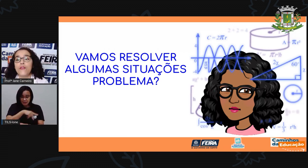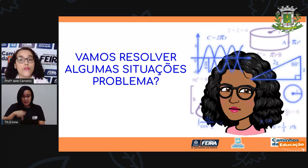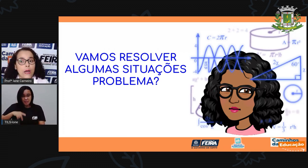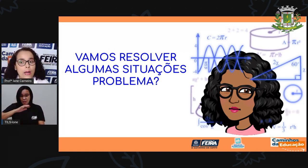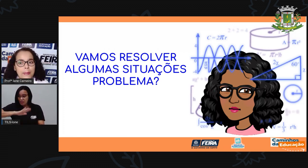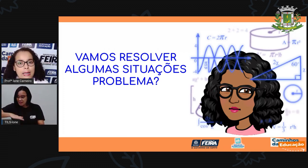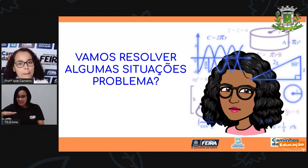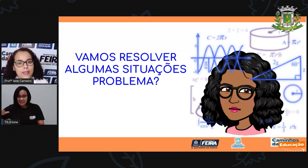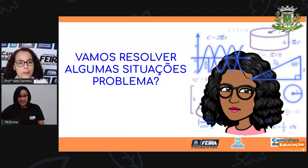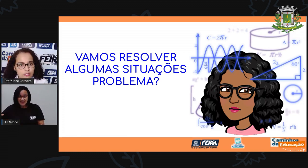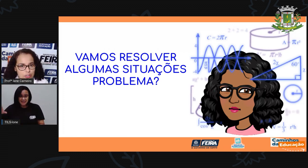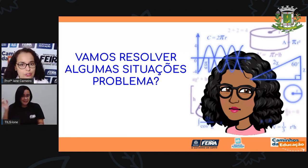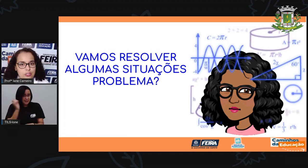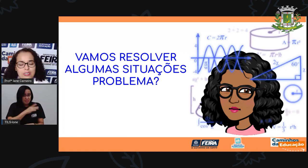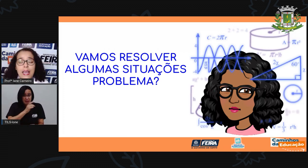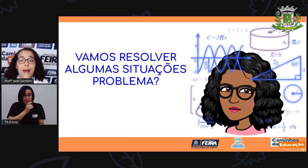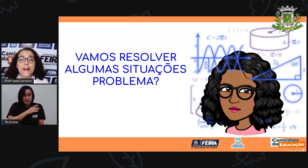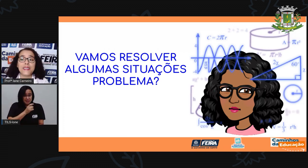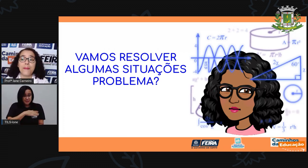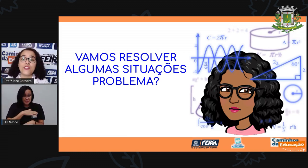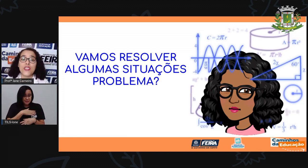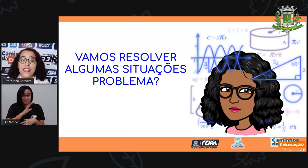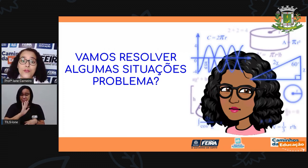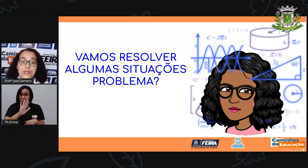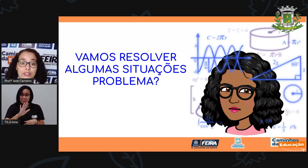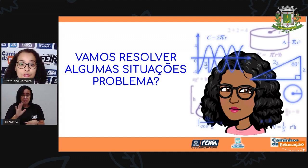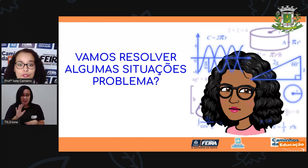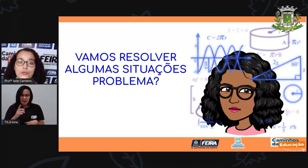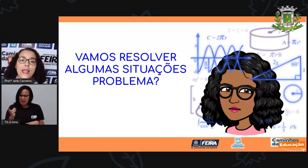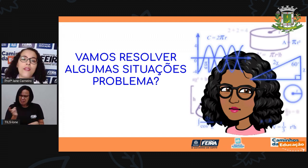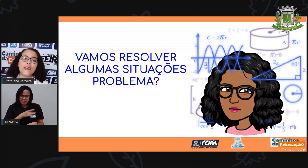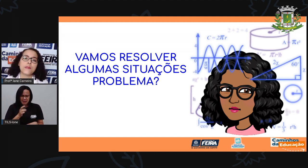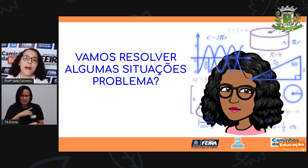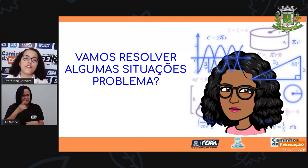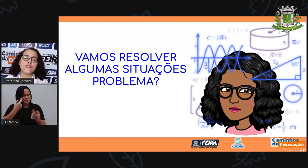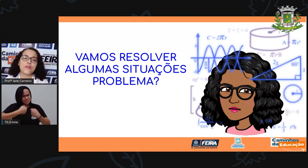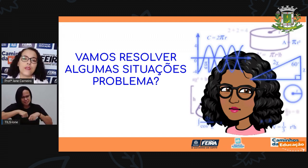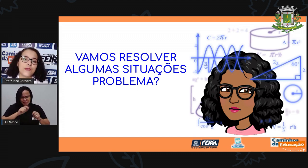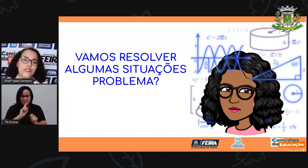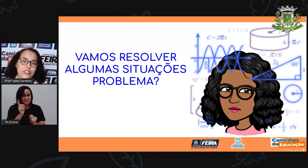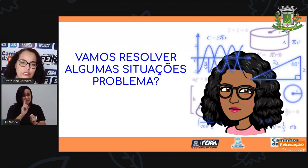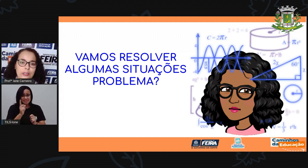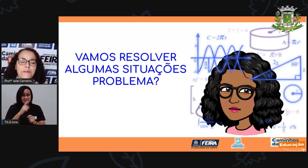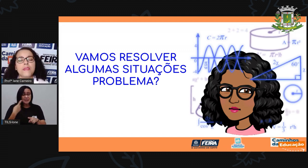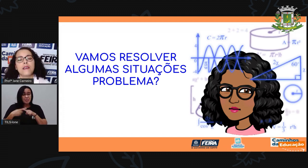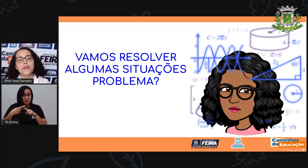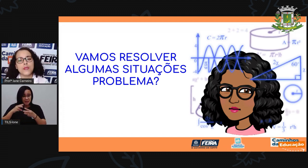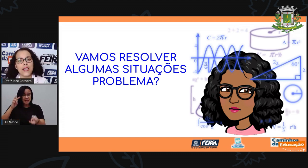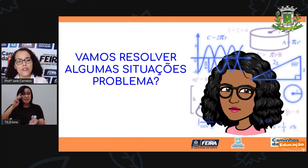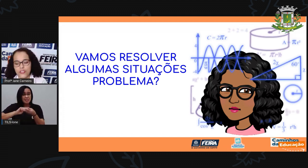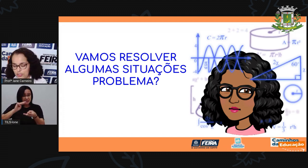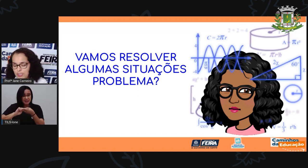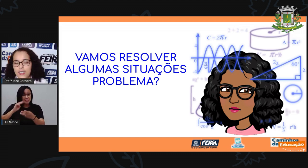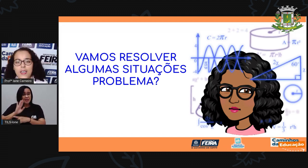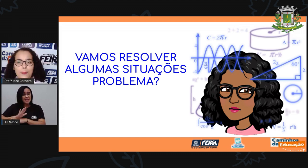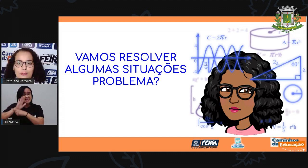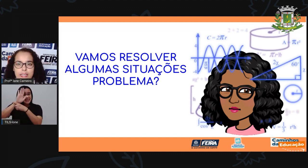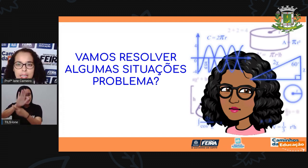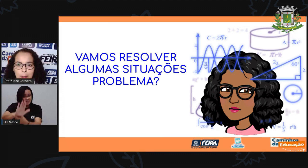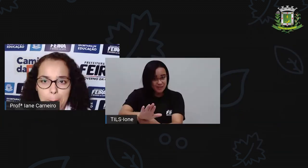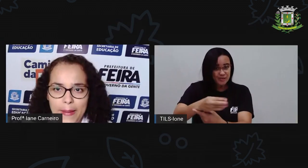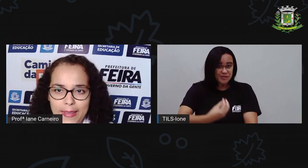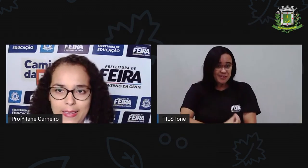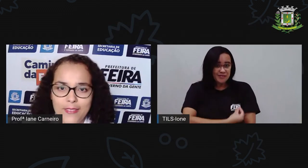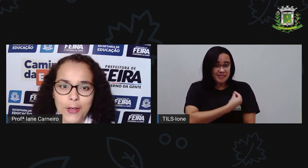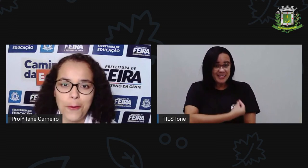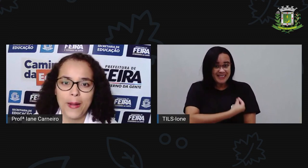para dar medo para a gente, né? A matemática, ela nos ajuda, ela faz parte do nosso dia a dia. Então, vamos lá, gente? A Pró